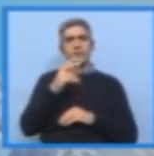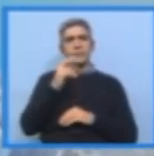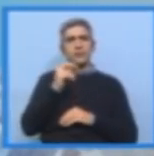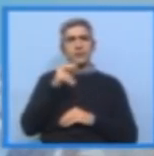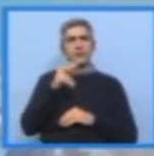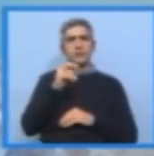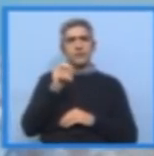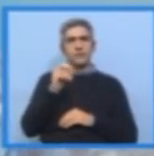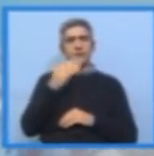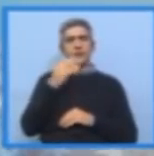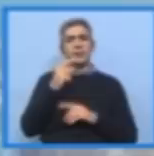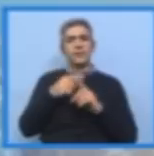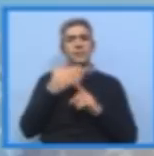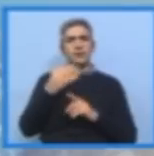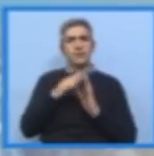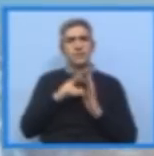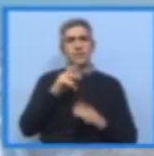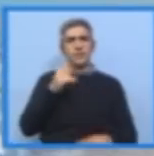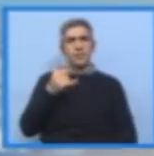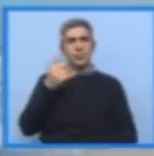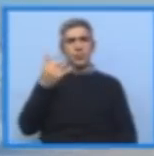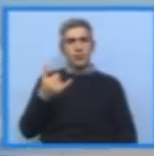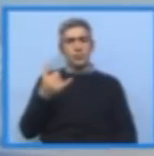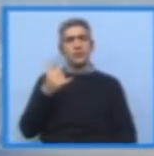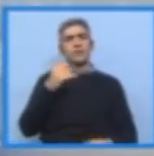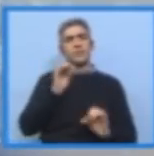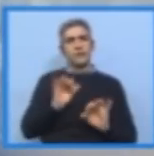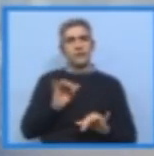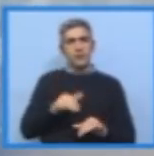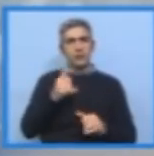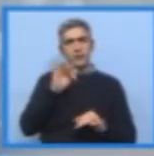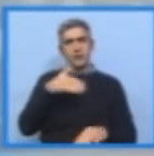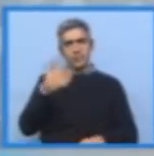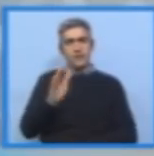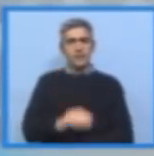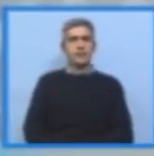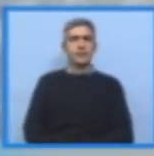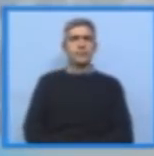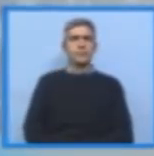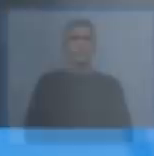13h30, o programa 70x7 na RTP2. Nós ficamos por aqui, tenha então um bom fim de semana.